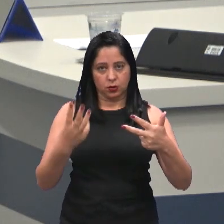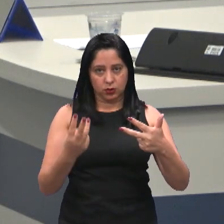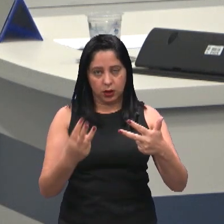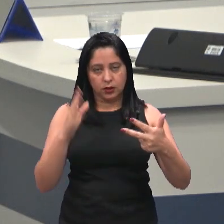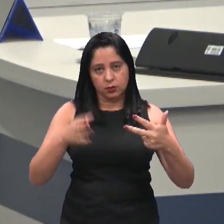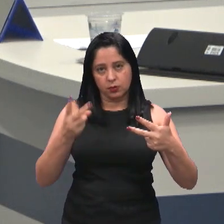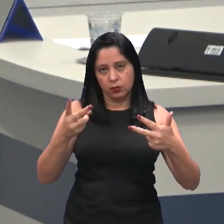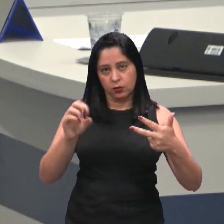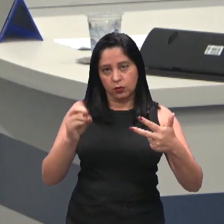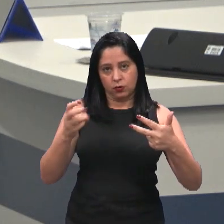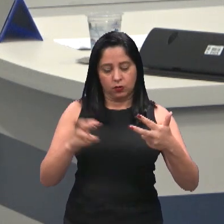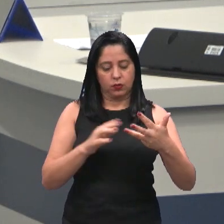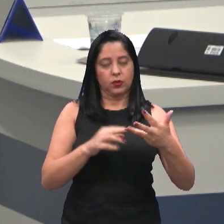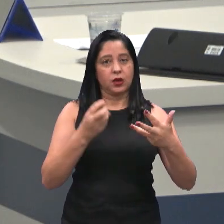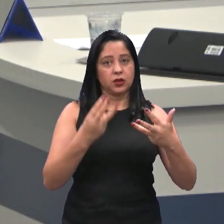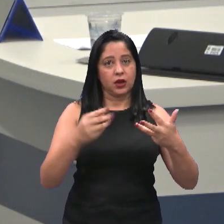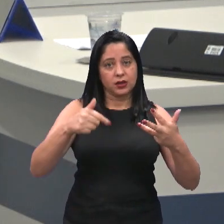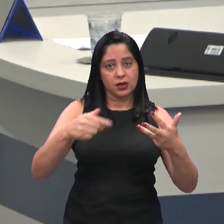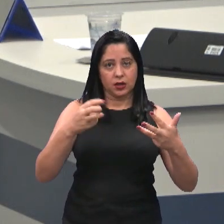3453/2025, do processo